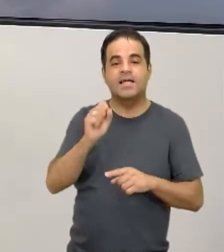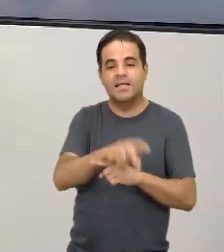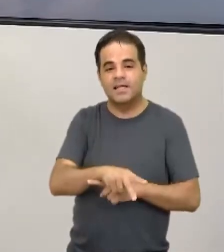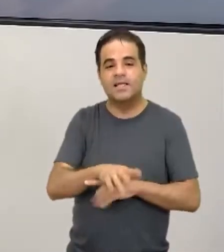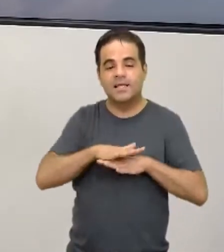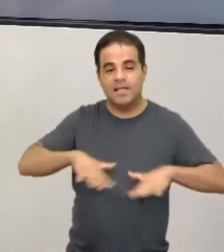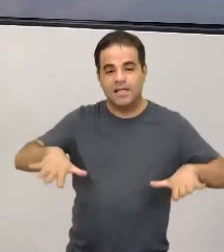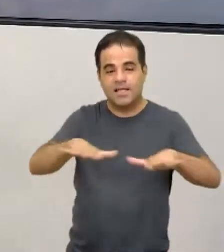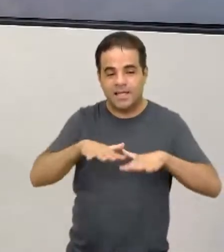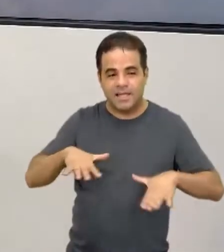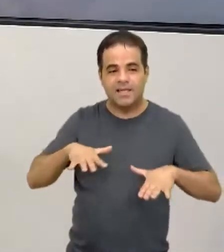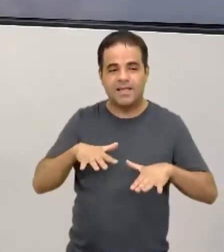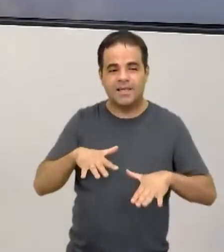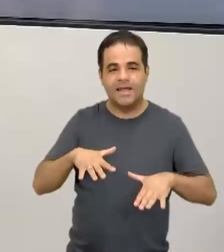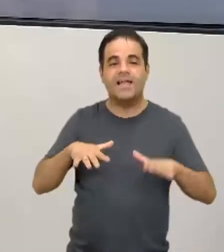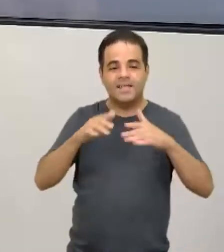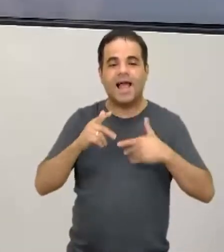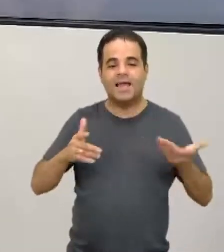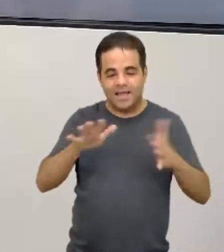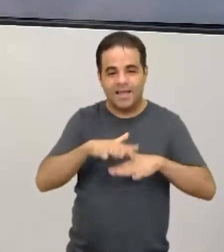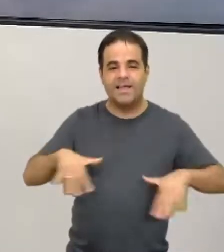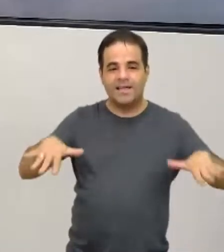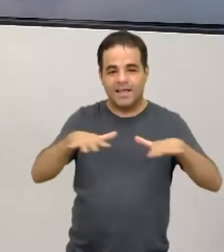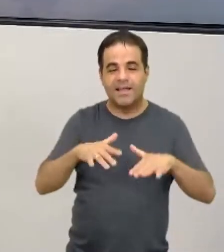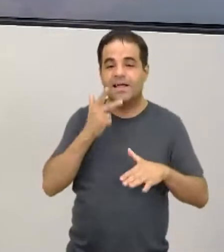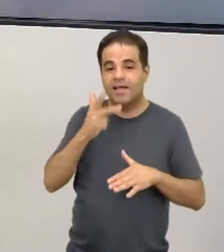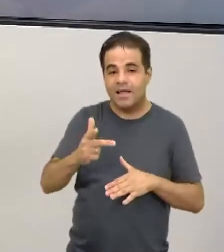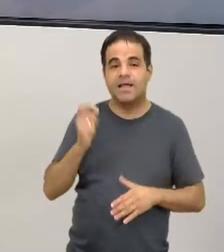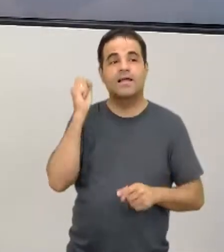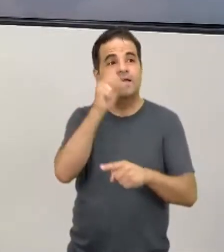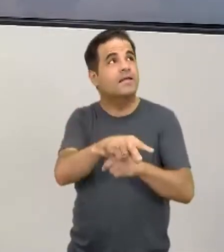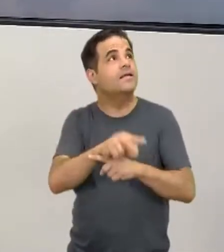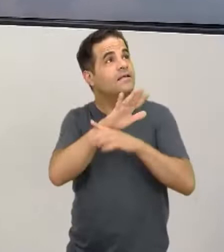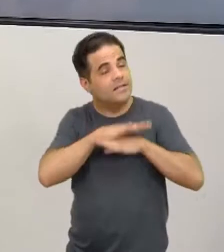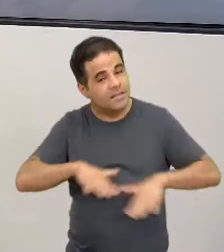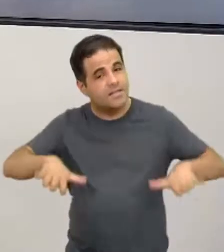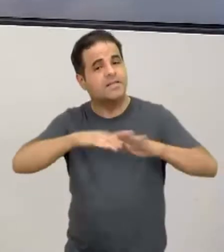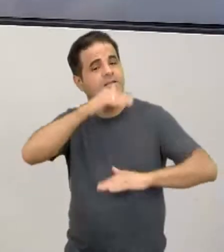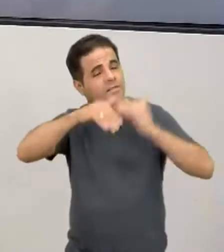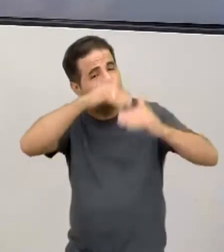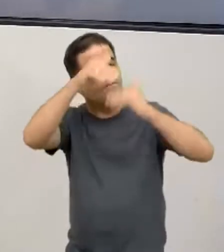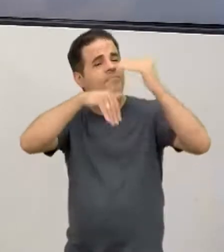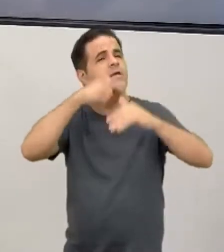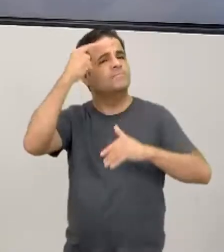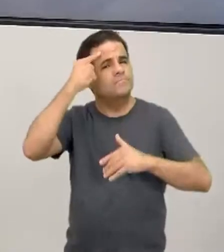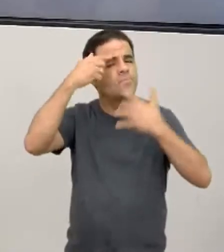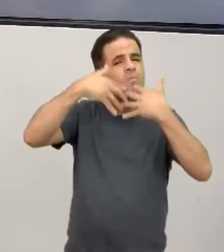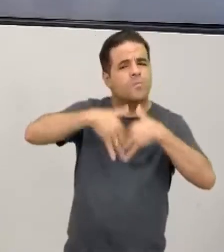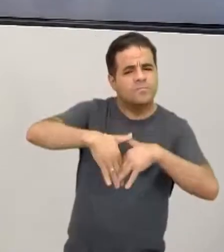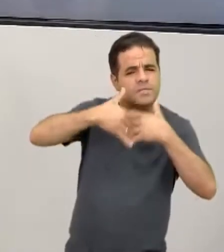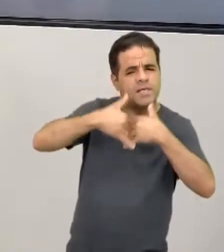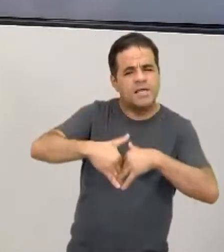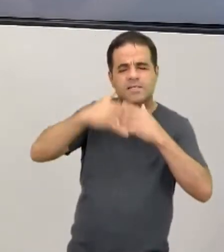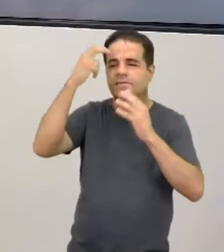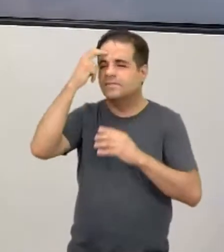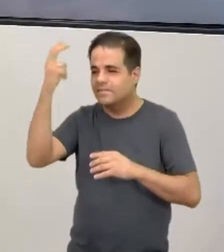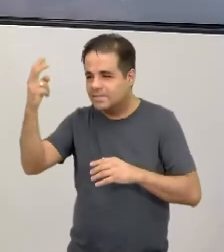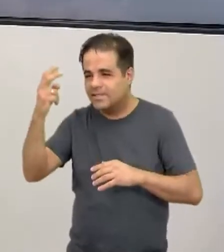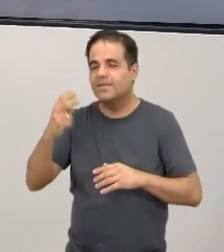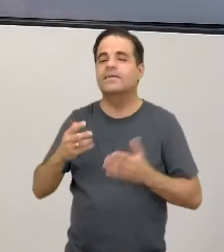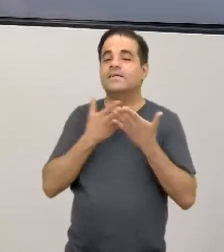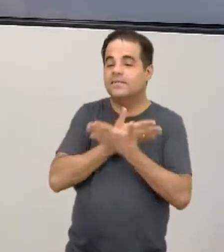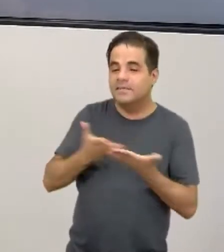também mais pensantes, né? Então, houve aí questões do desenvolvimento da consciência, da inteligência,